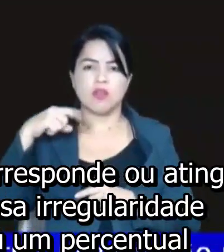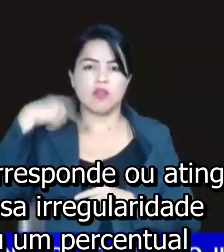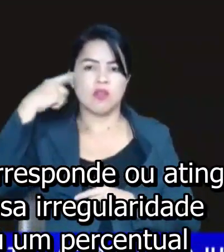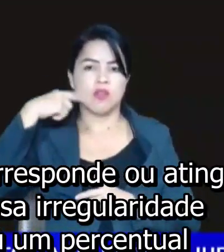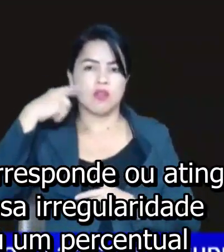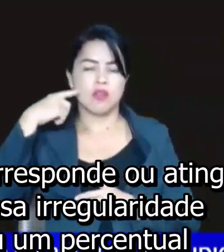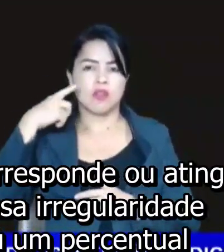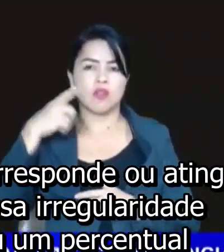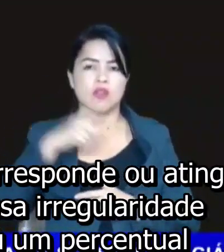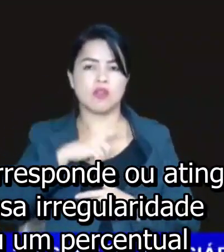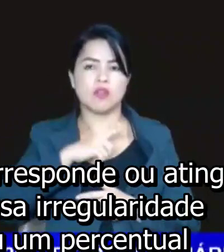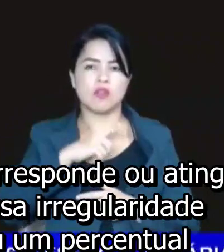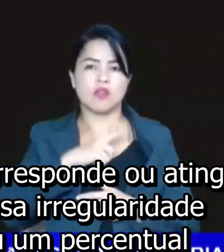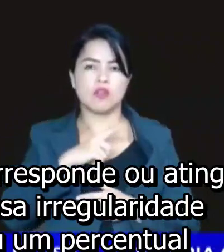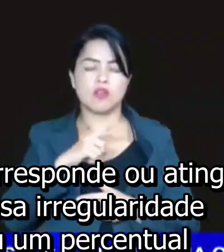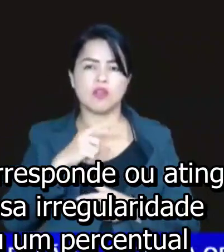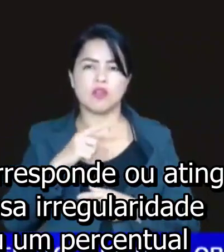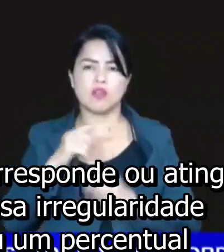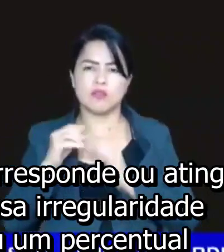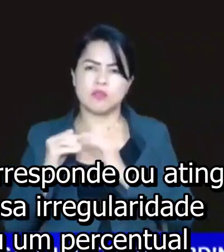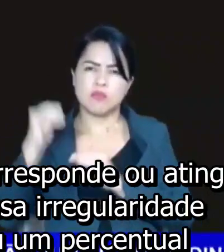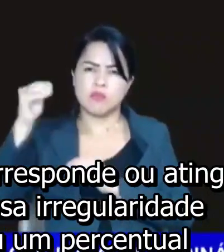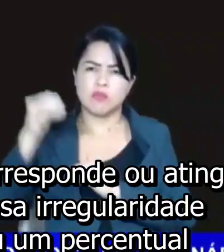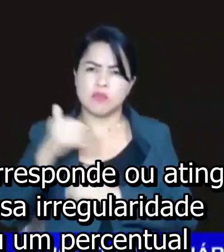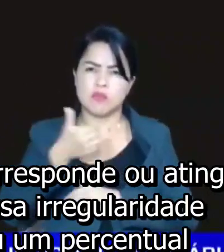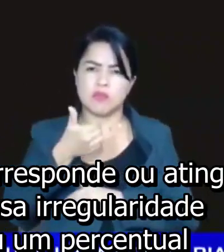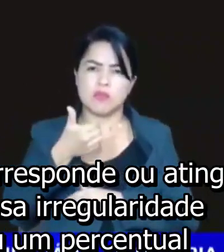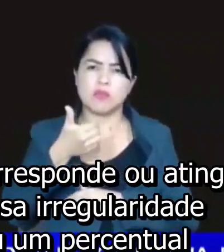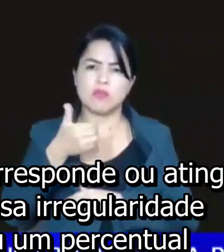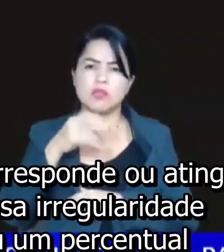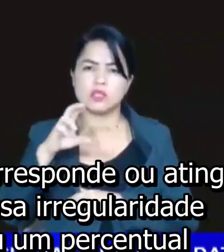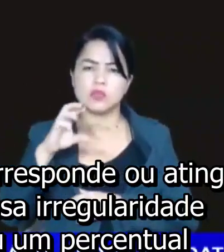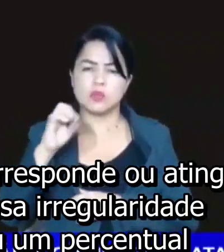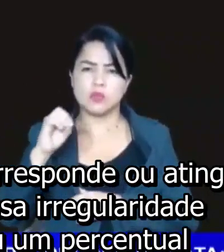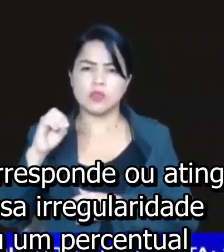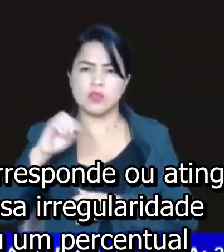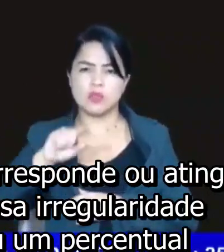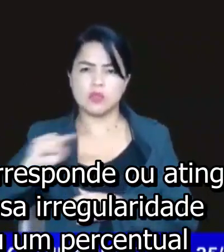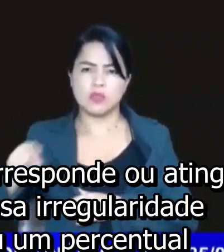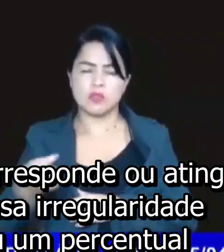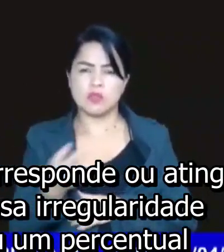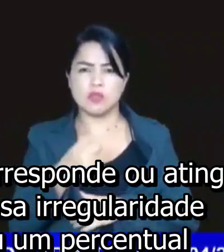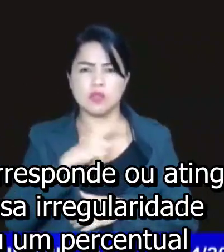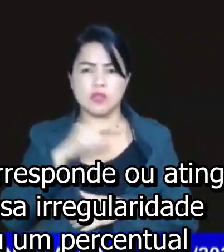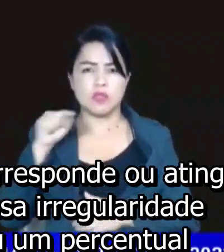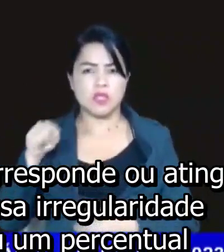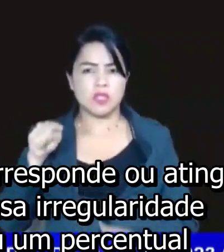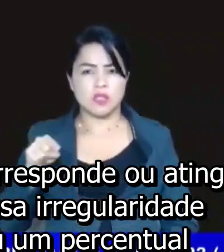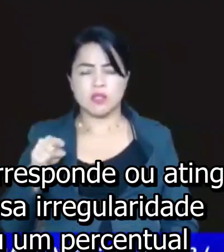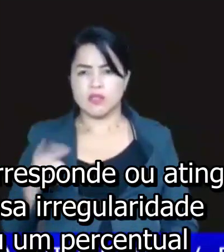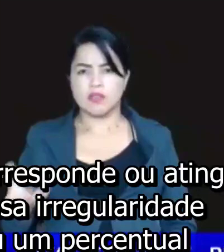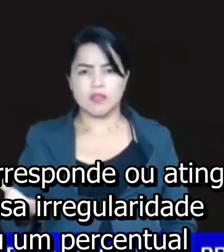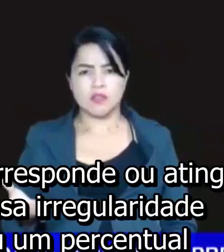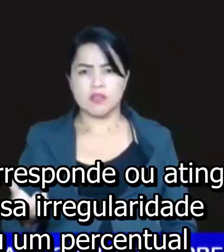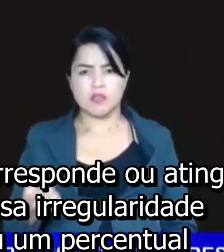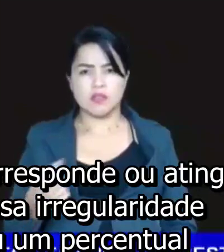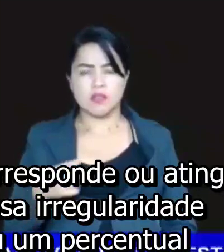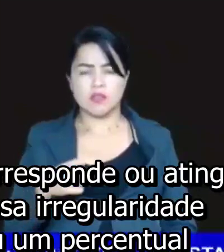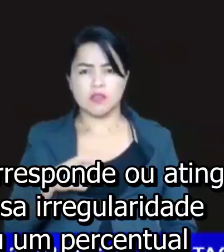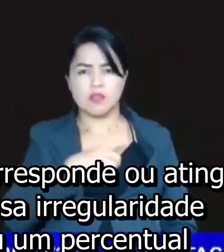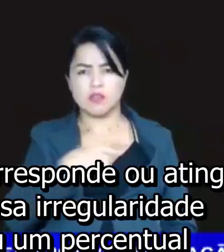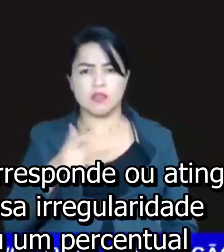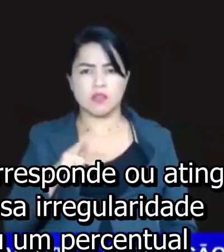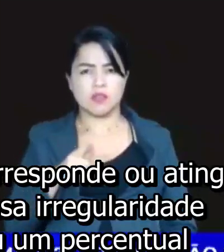advocatícios corresponde ou atinge um montante de R$150 mil. E esse valor, por si só, não